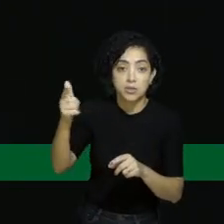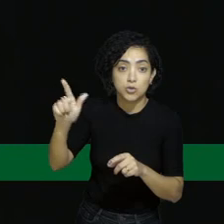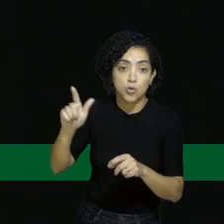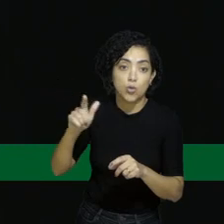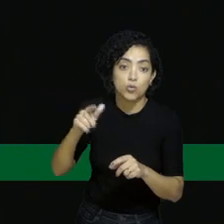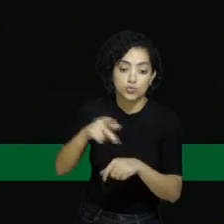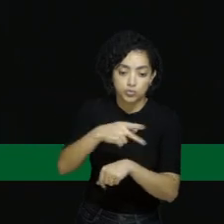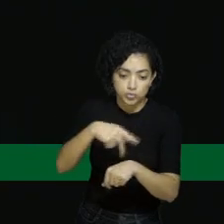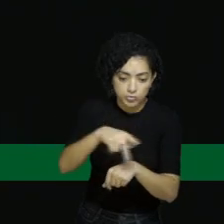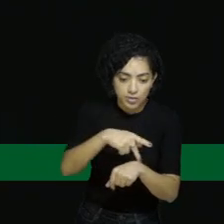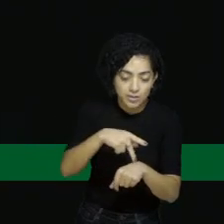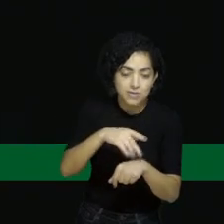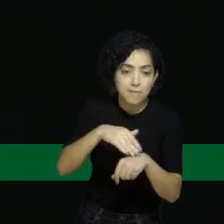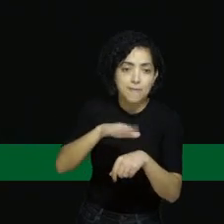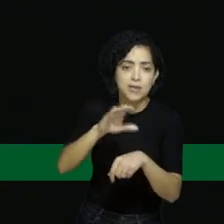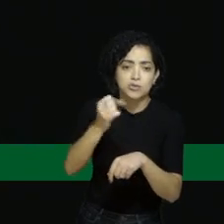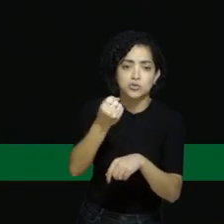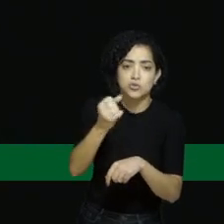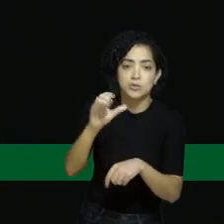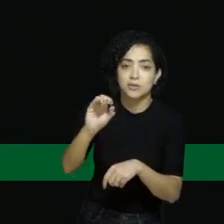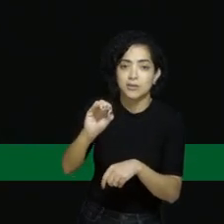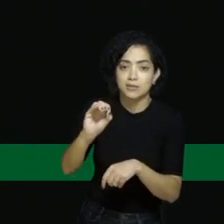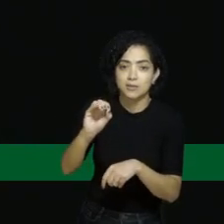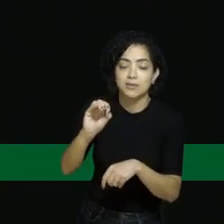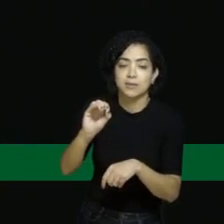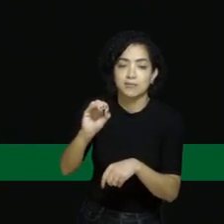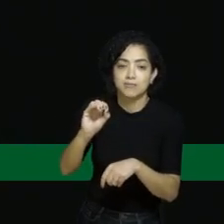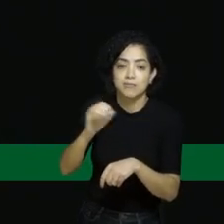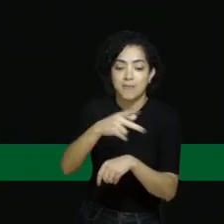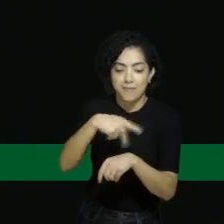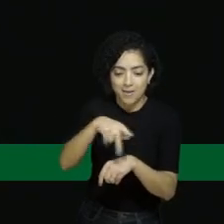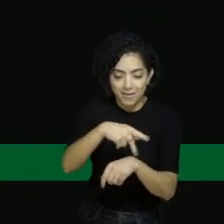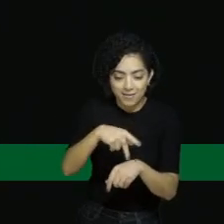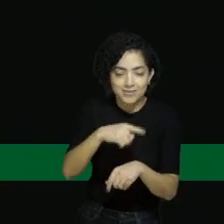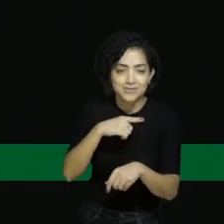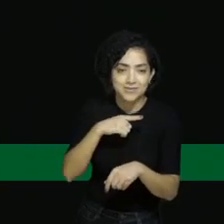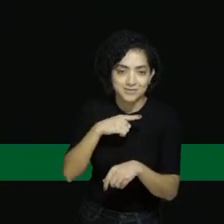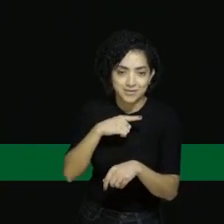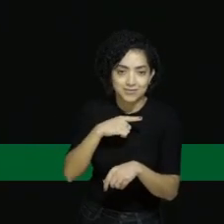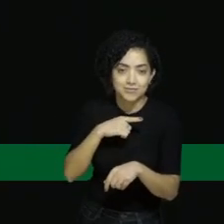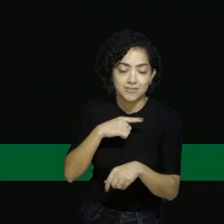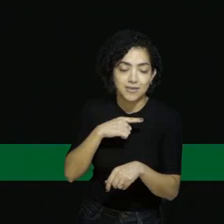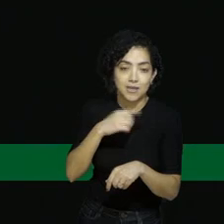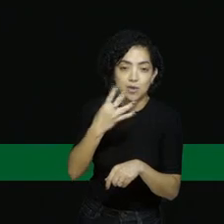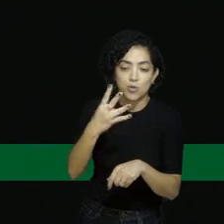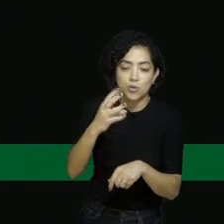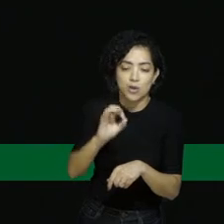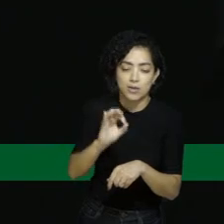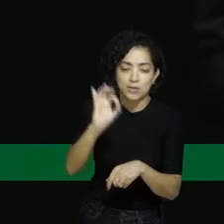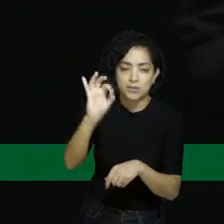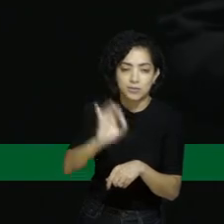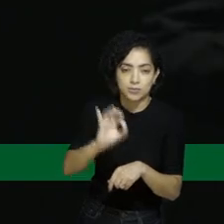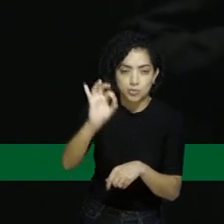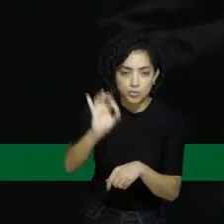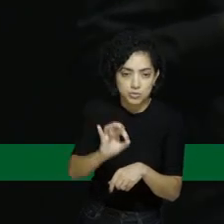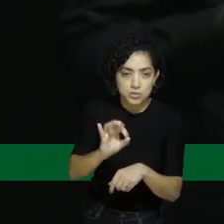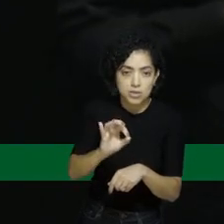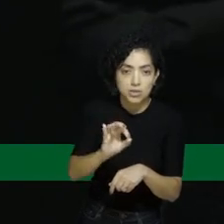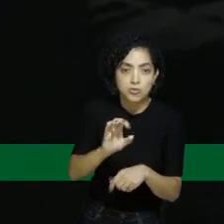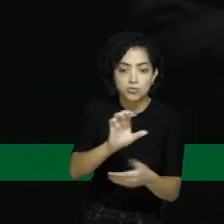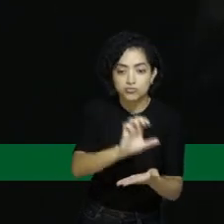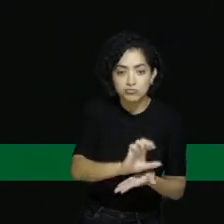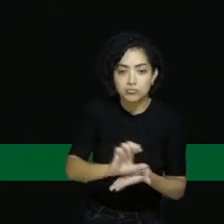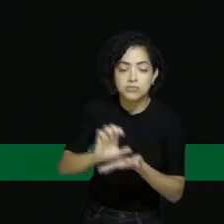80 países, exportando algo em torno de 40% de toda a produção de suínos e de